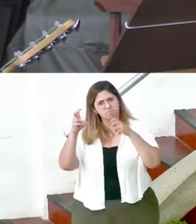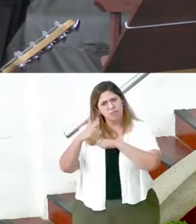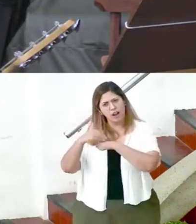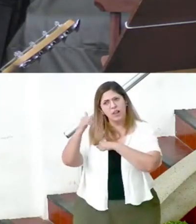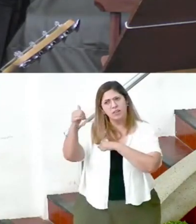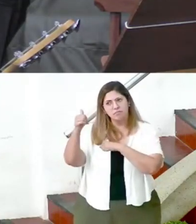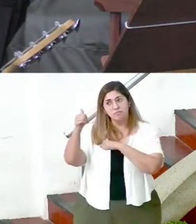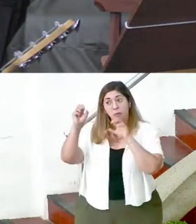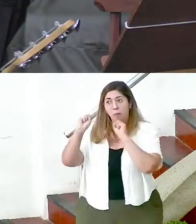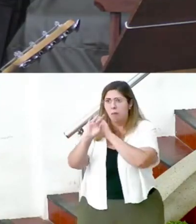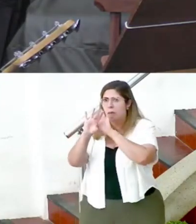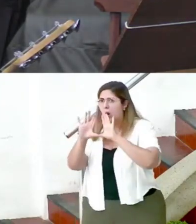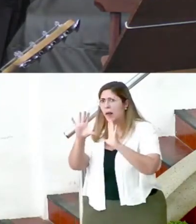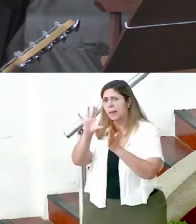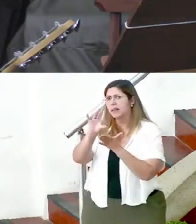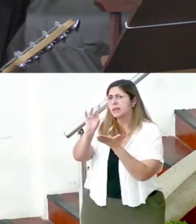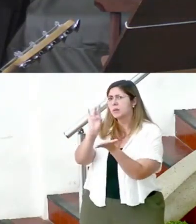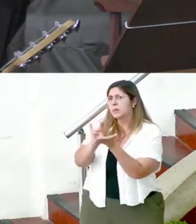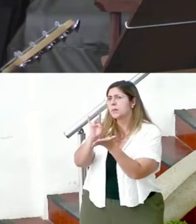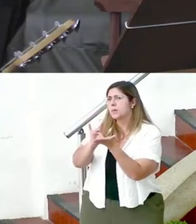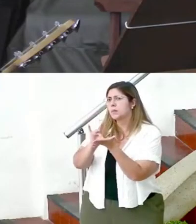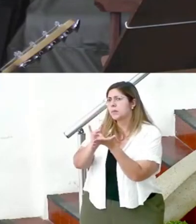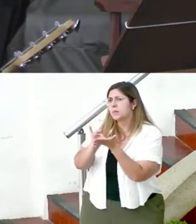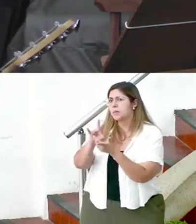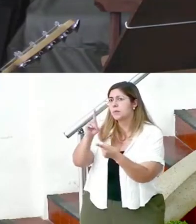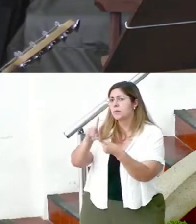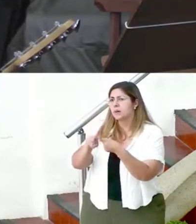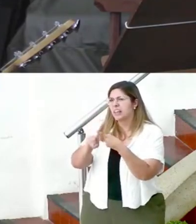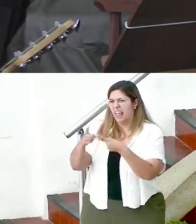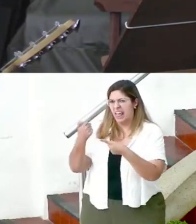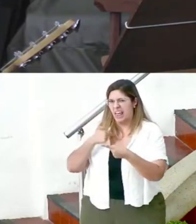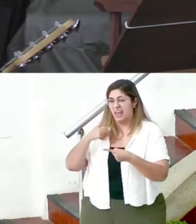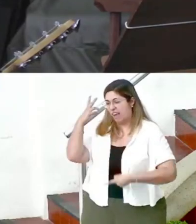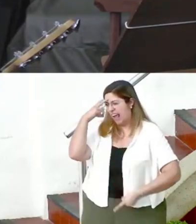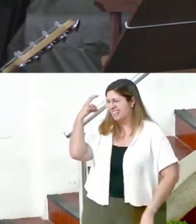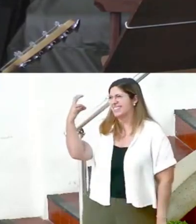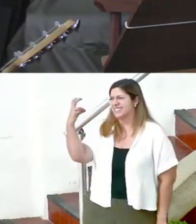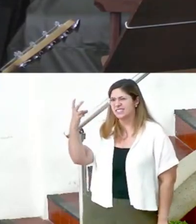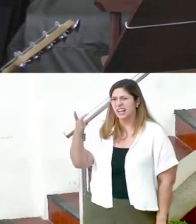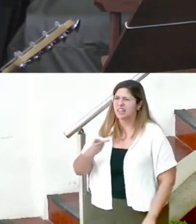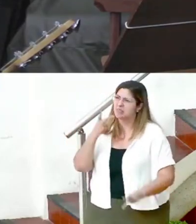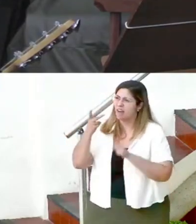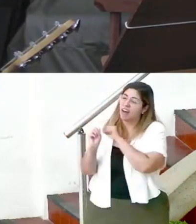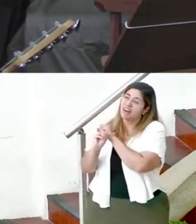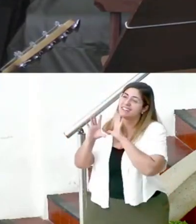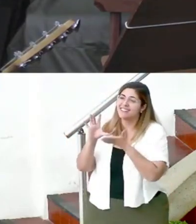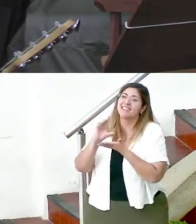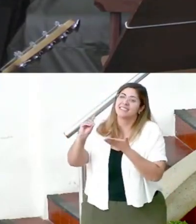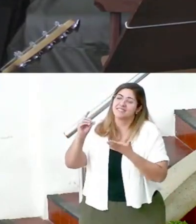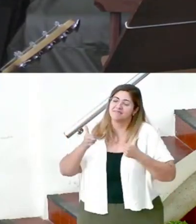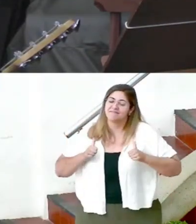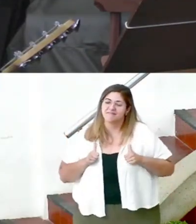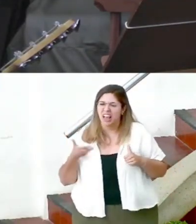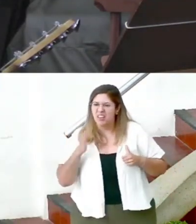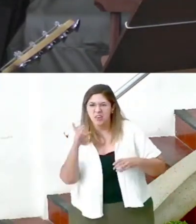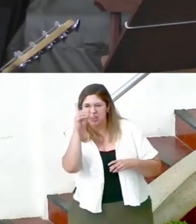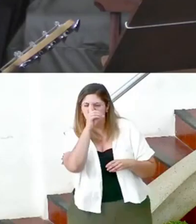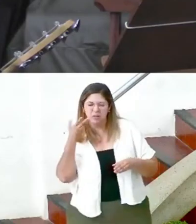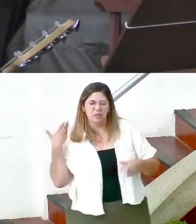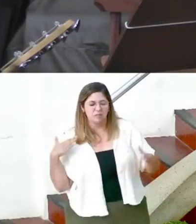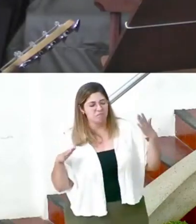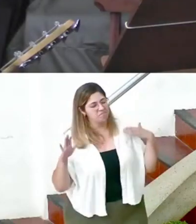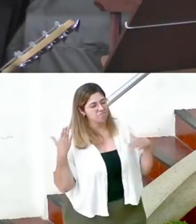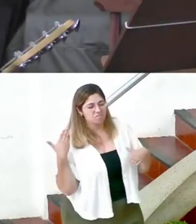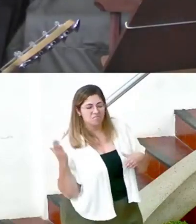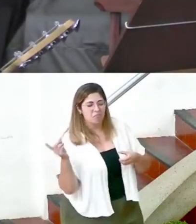glória a Deus, meus irmãos? Porque a gente é inteligente, porque a gente sabe cantar boas canções, porque a gente vai à igreja no domingo, é assim que a gente dá glória